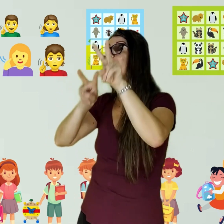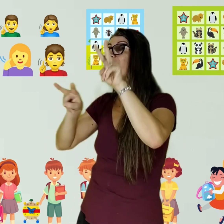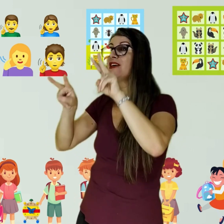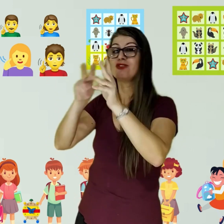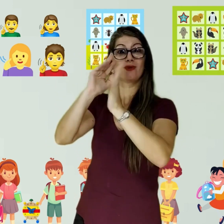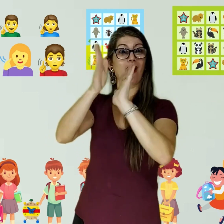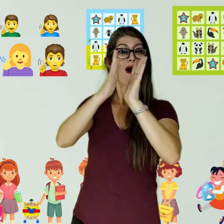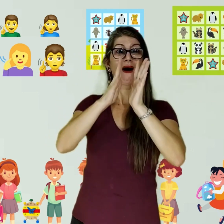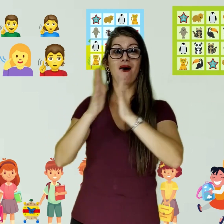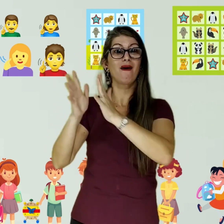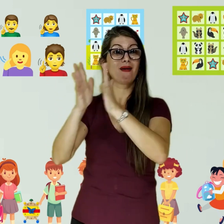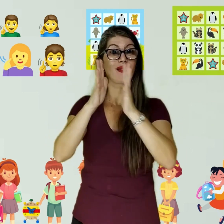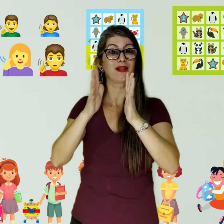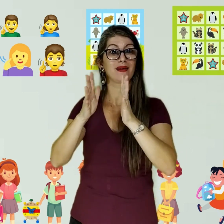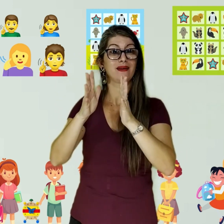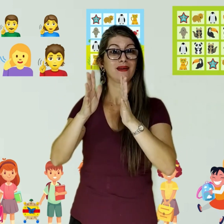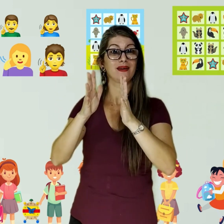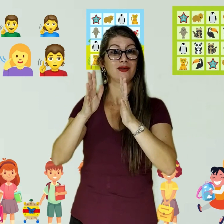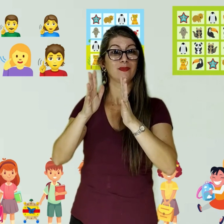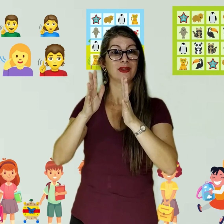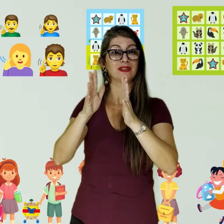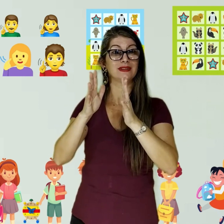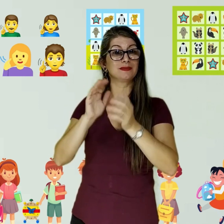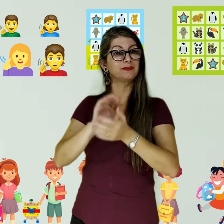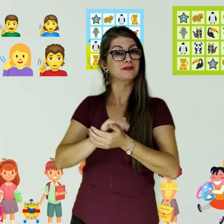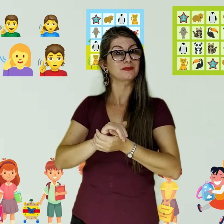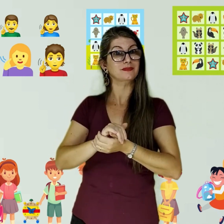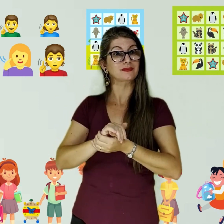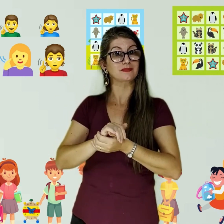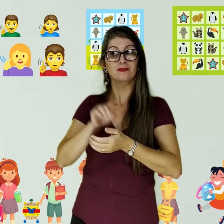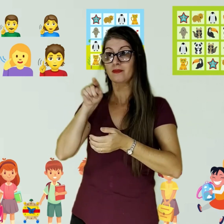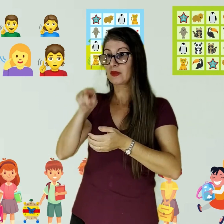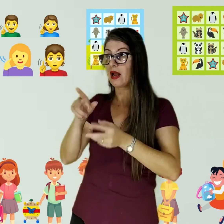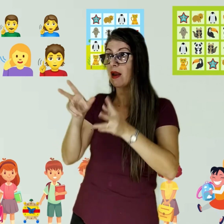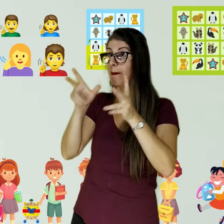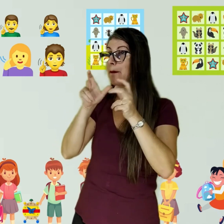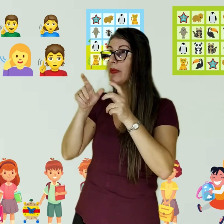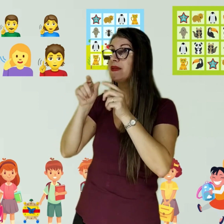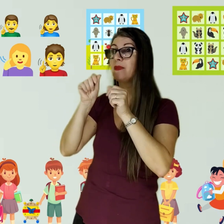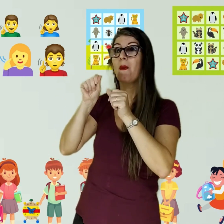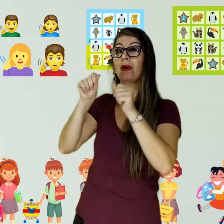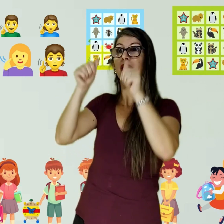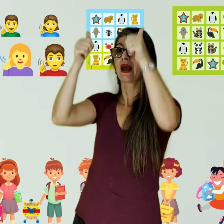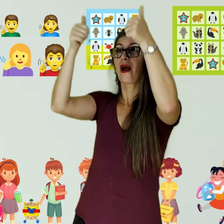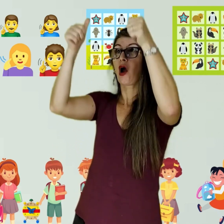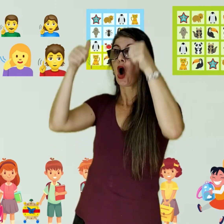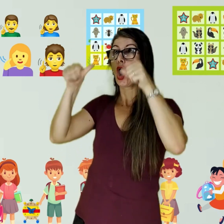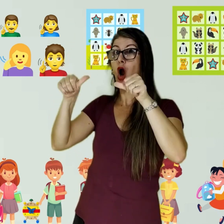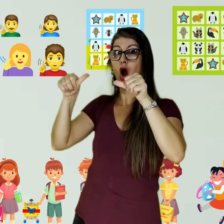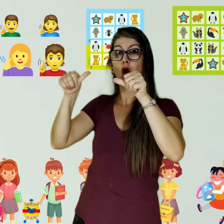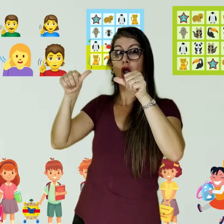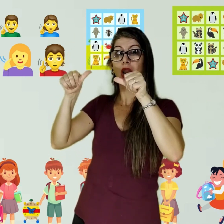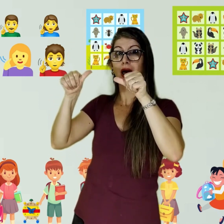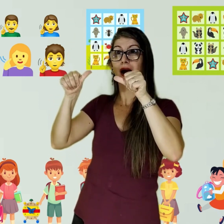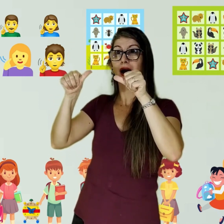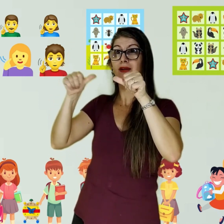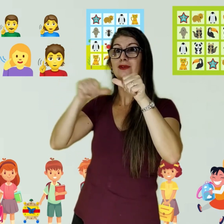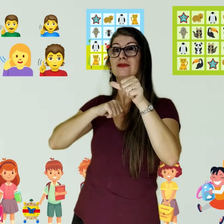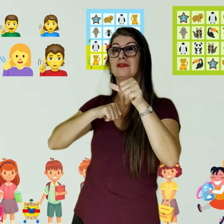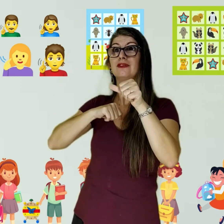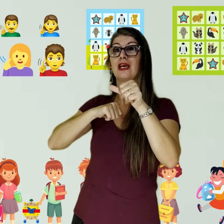Tudo é muito visual naquela sala, tem imagens em libras e ele percebeu que